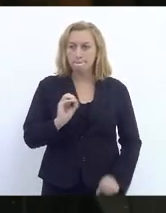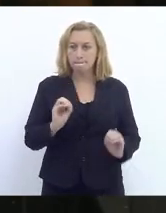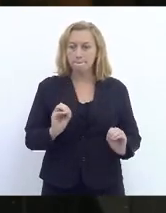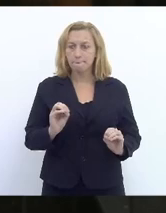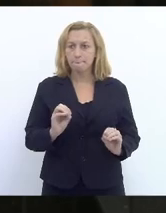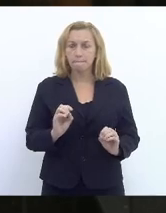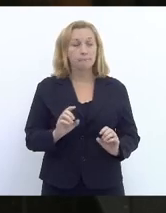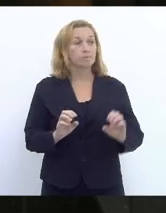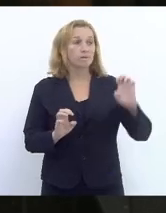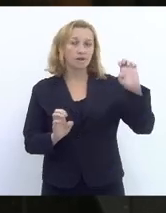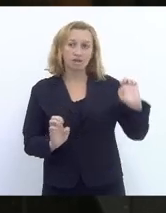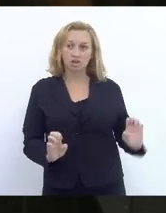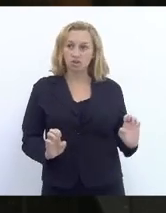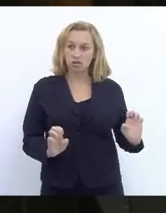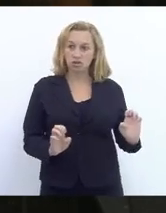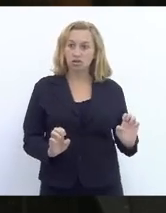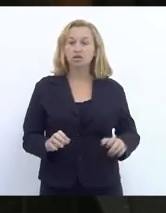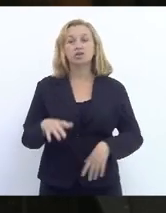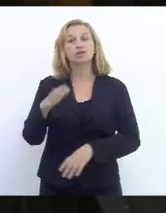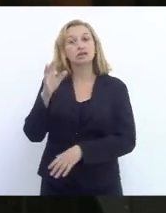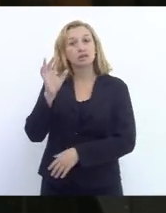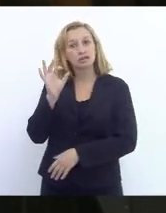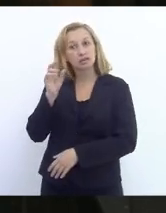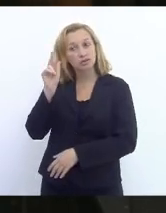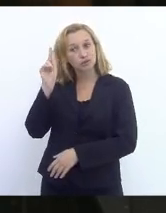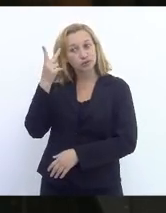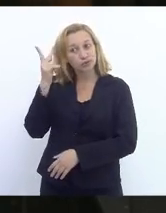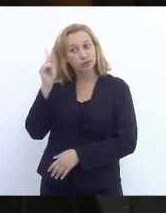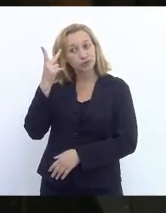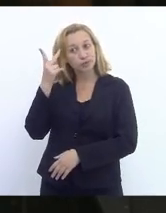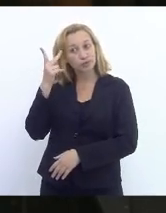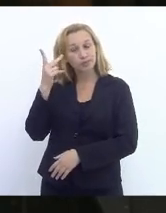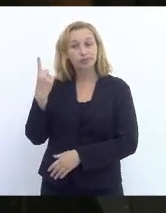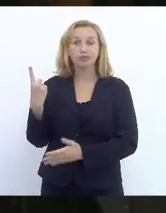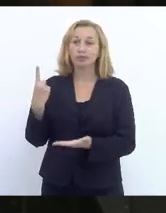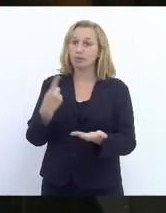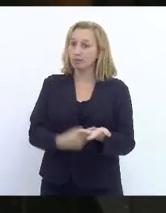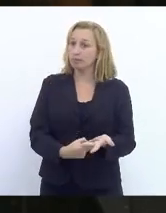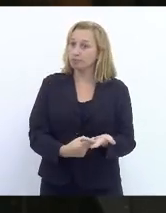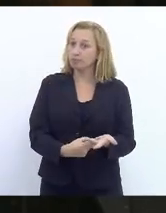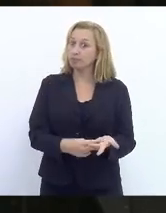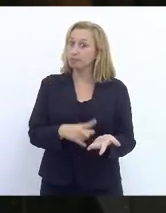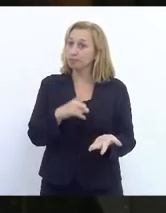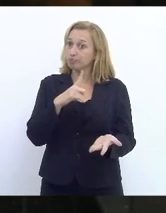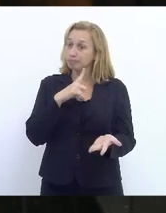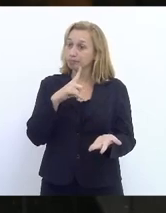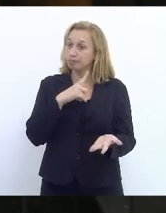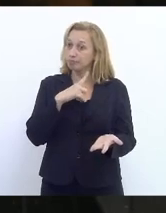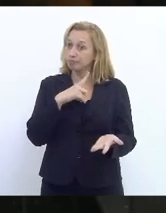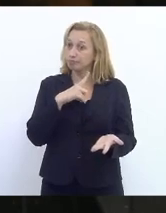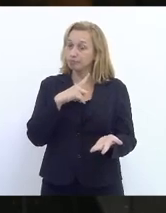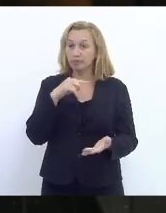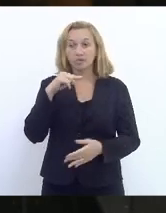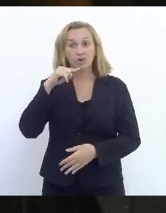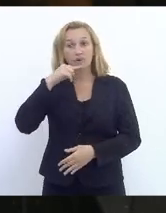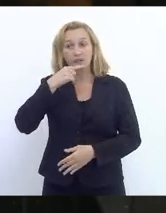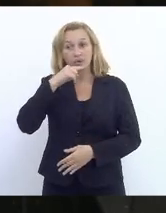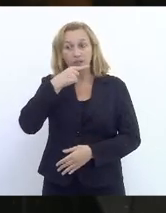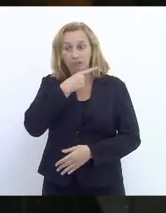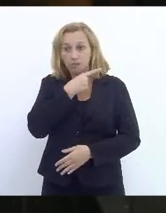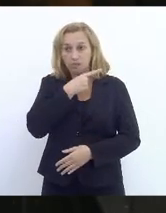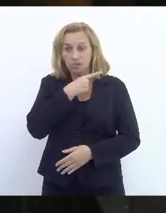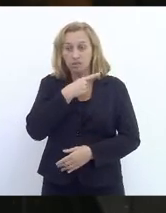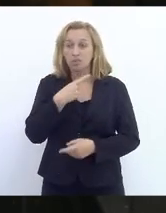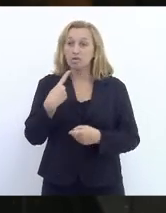esquerda que historicamente tem compromisso e com a Rússia